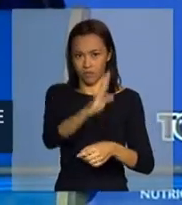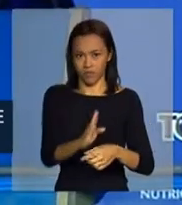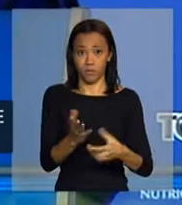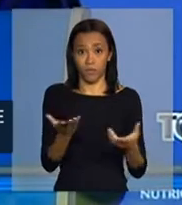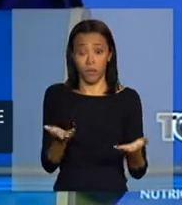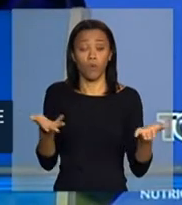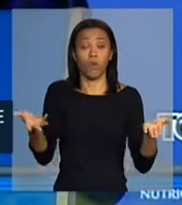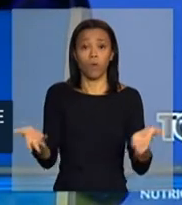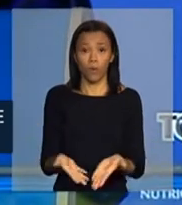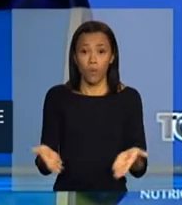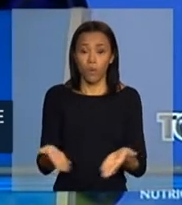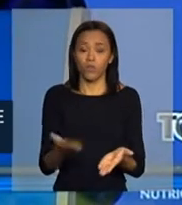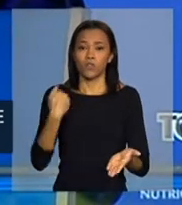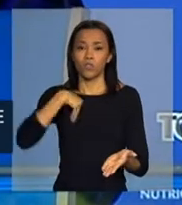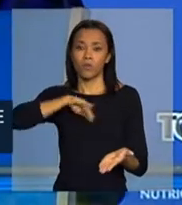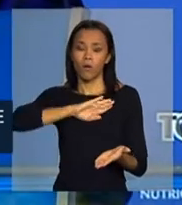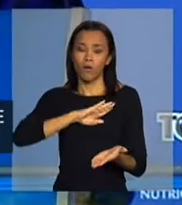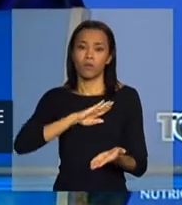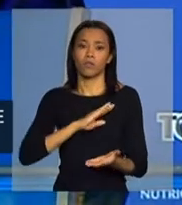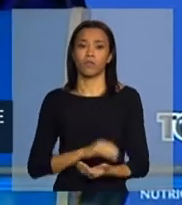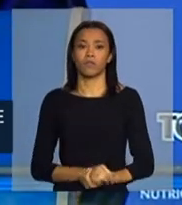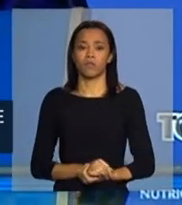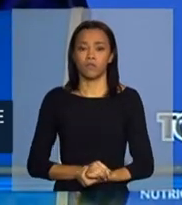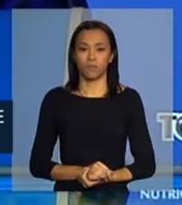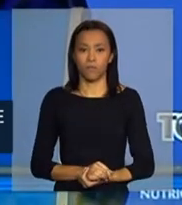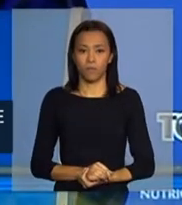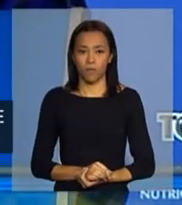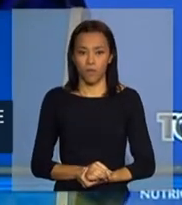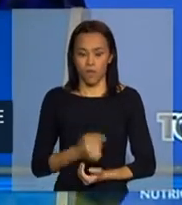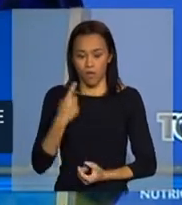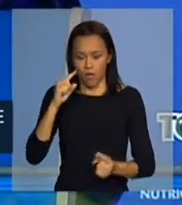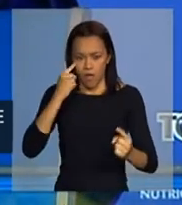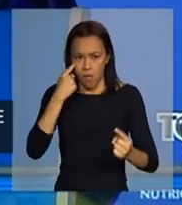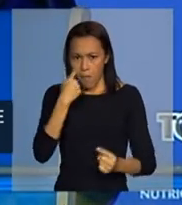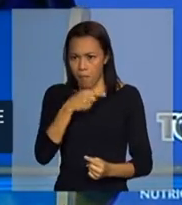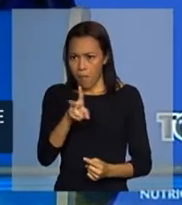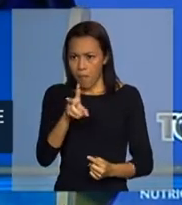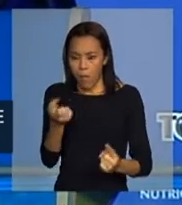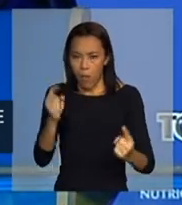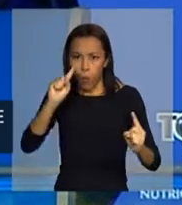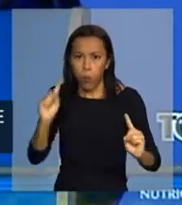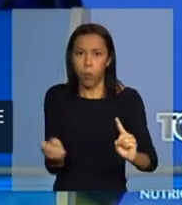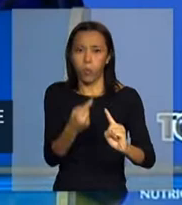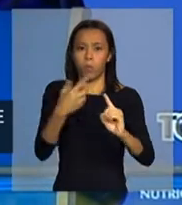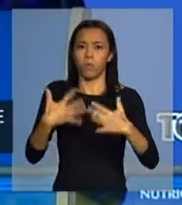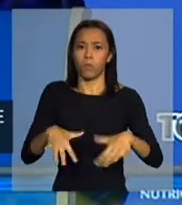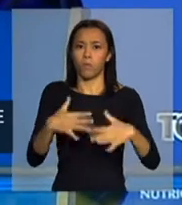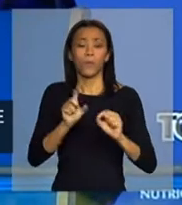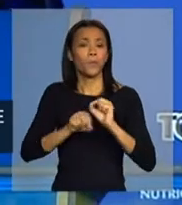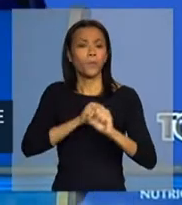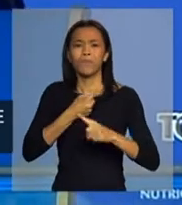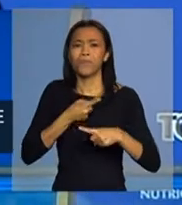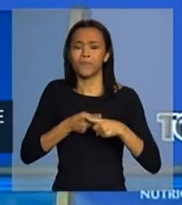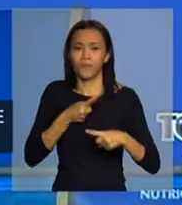hoje nós estamos diante de um desafio cada vez maior,